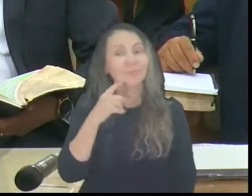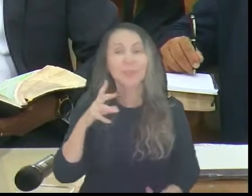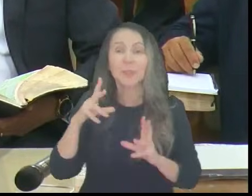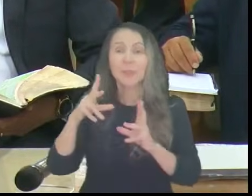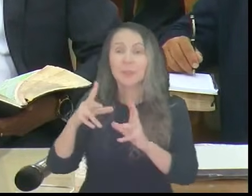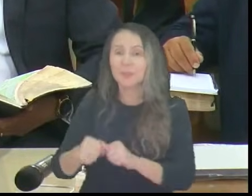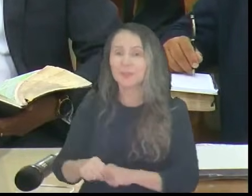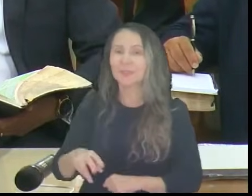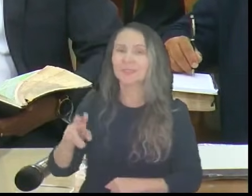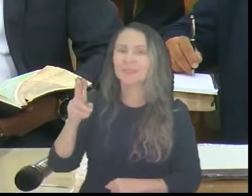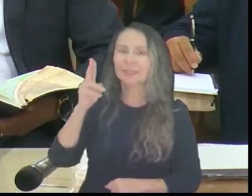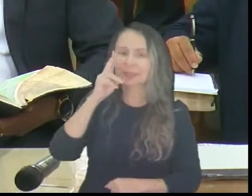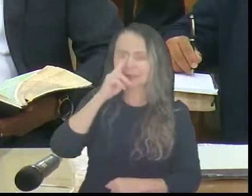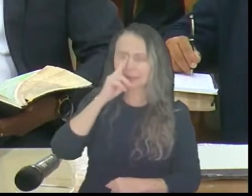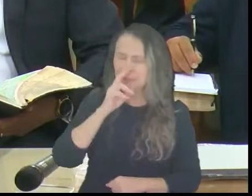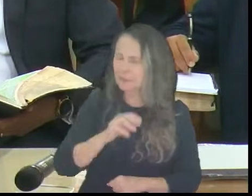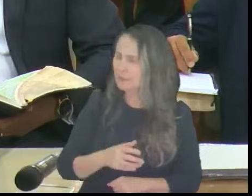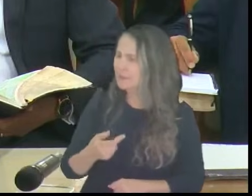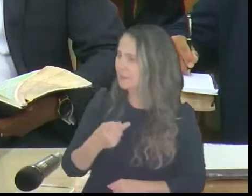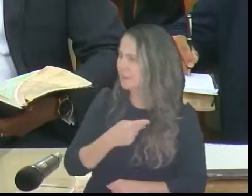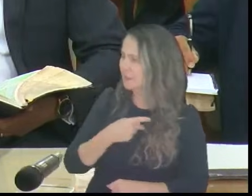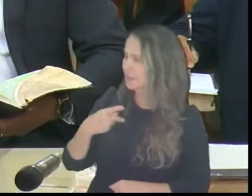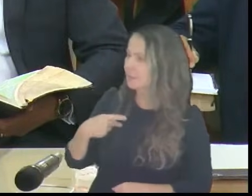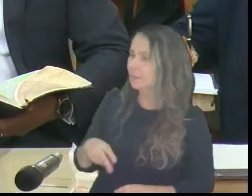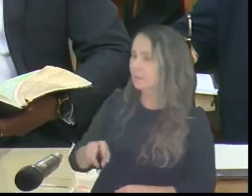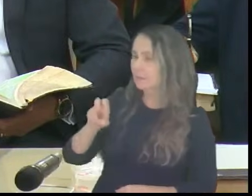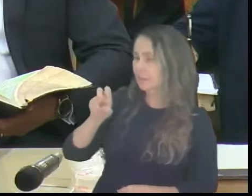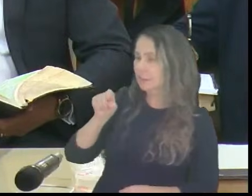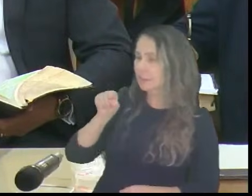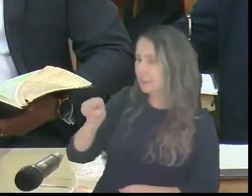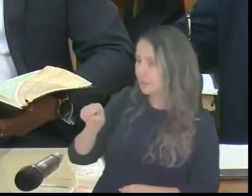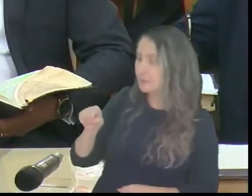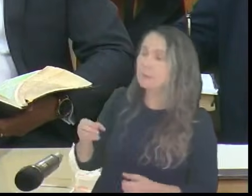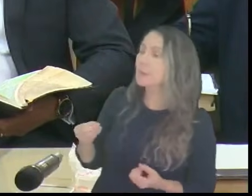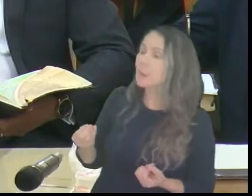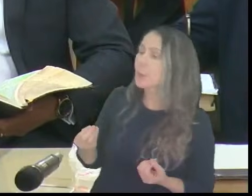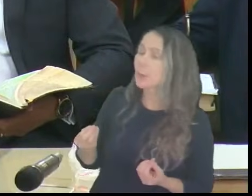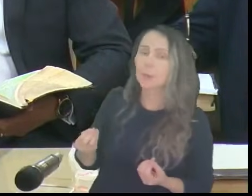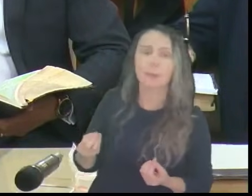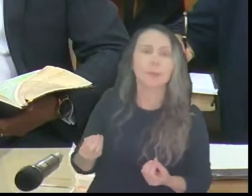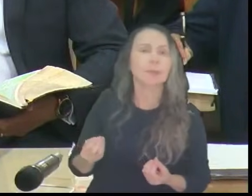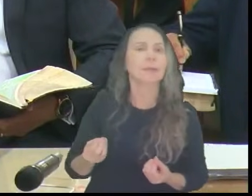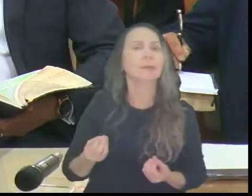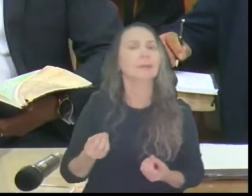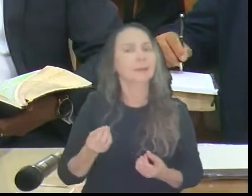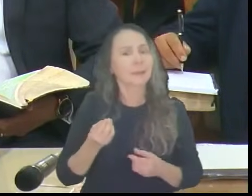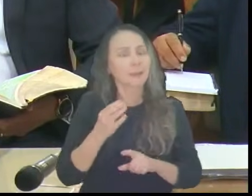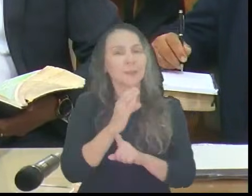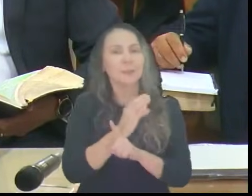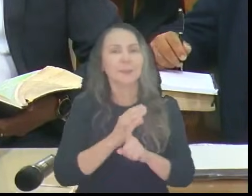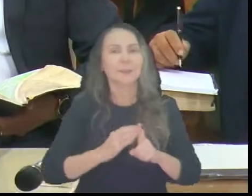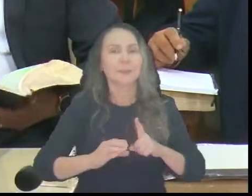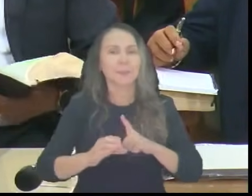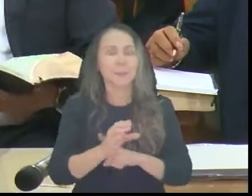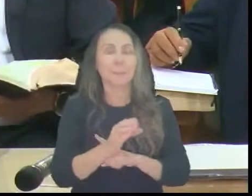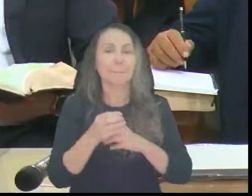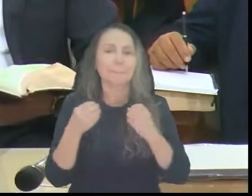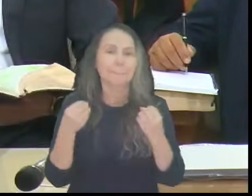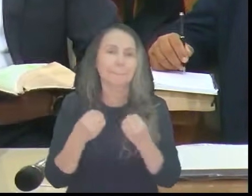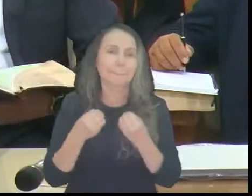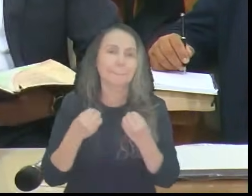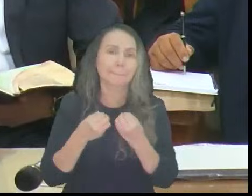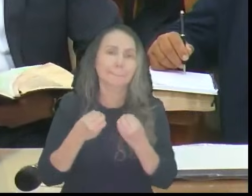Pastor, e aqueles 5.000? Eles faziam cultos no alpendre de Salomão. No templo lá de Jerusalém,